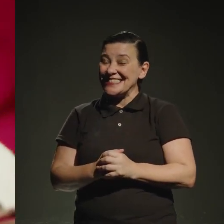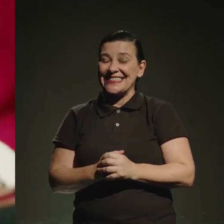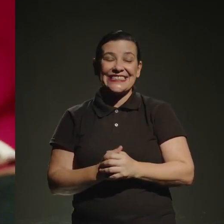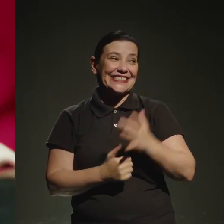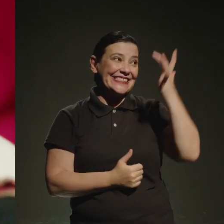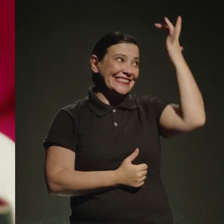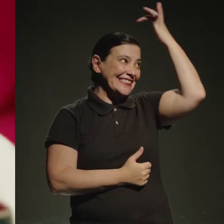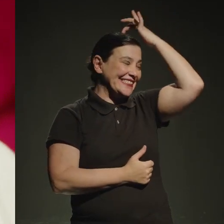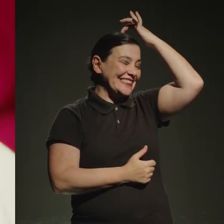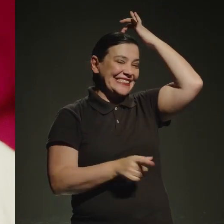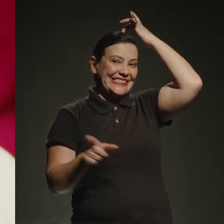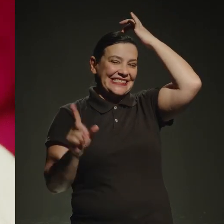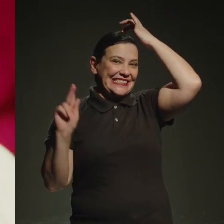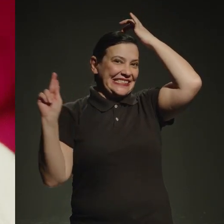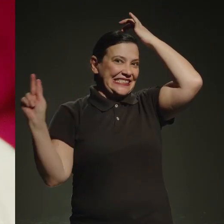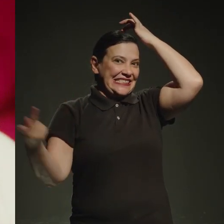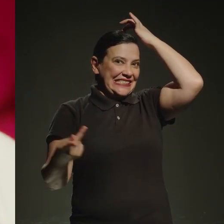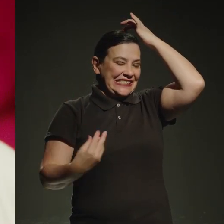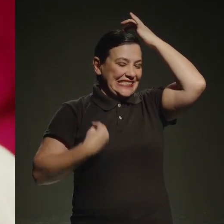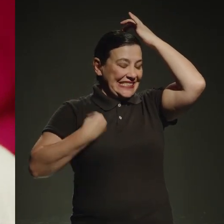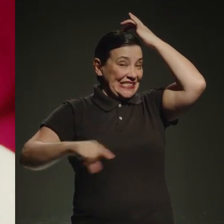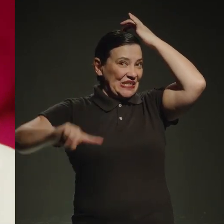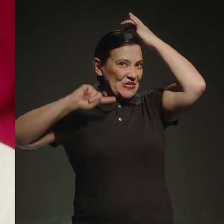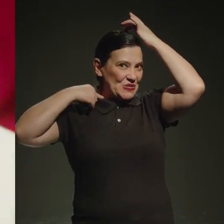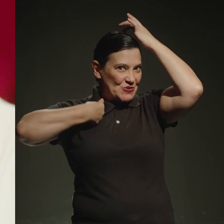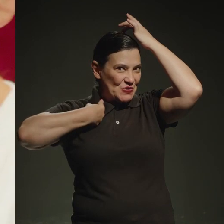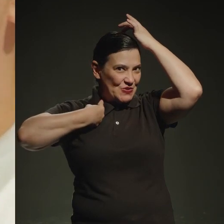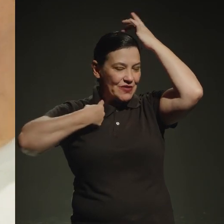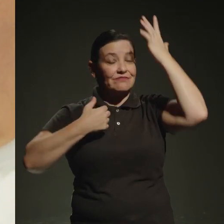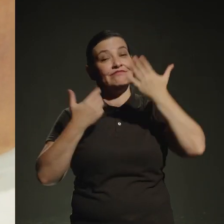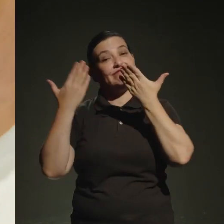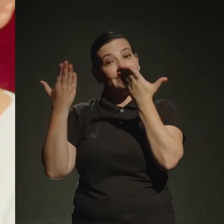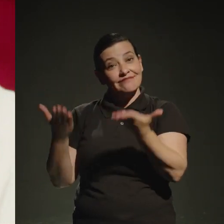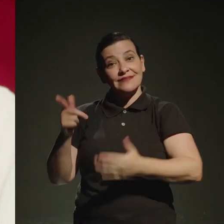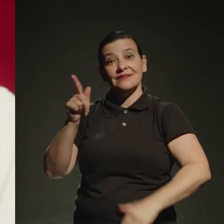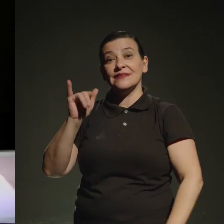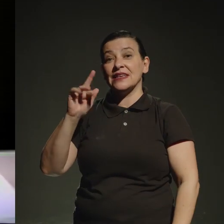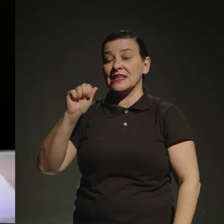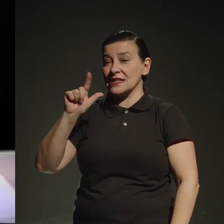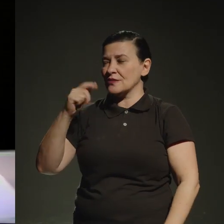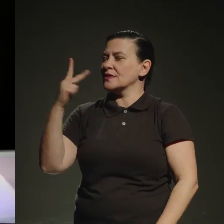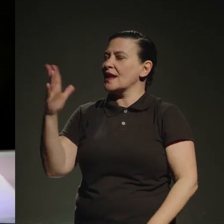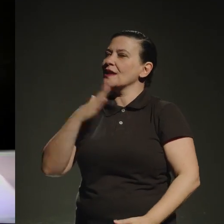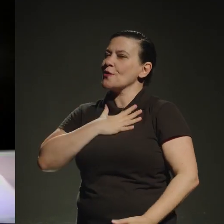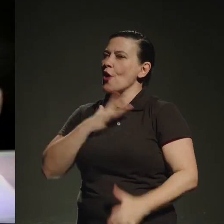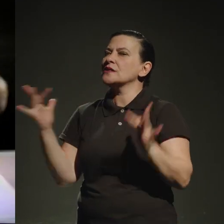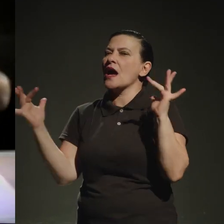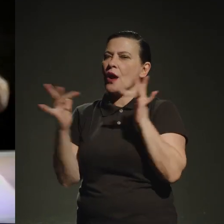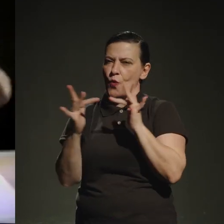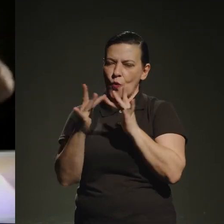mais político. E todavia sim, é certo encontrá-lo na estalagem, como assegurou el Pibe. Quixote